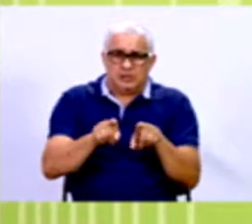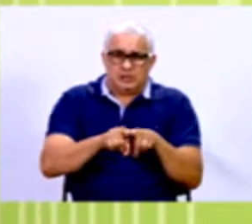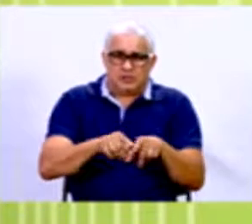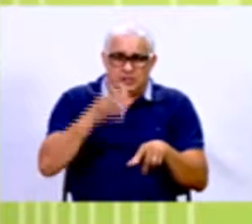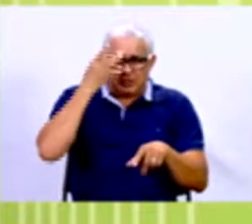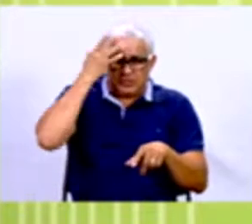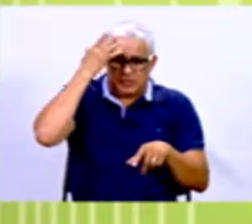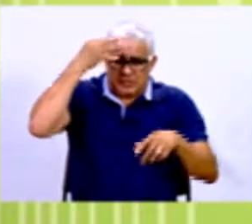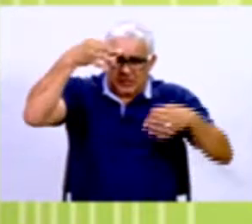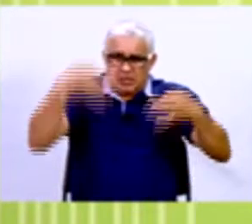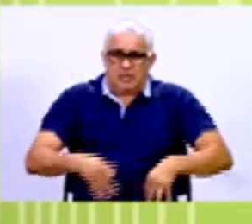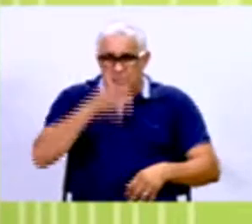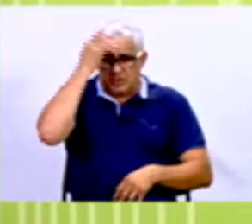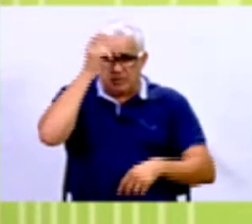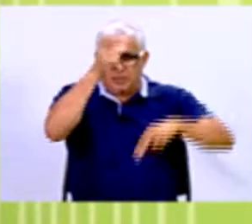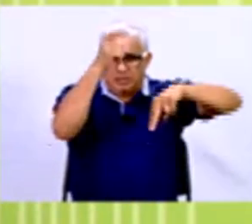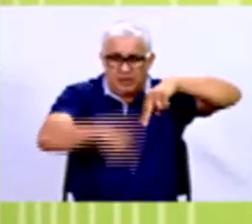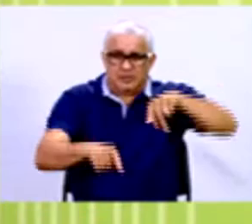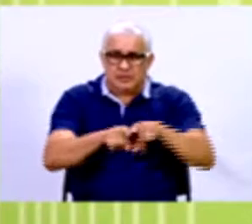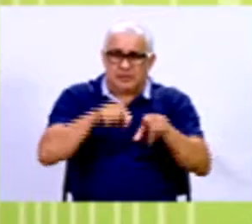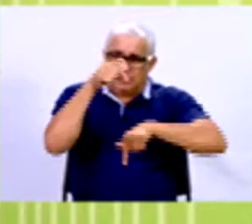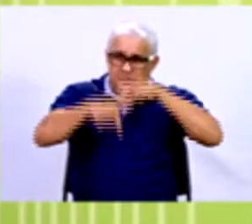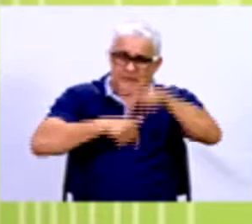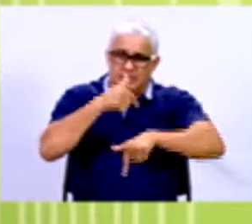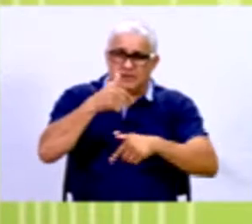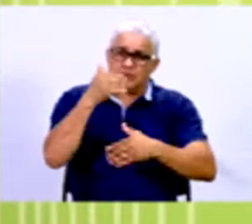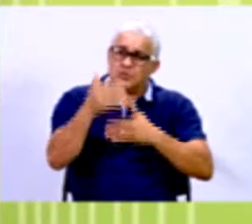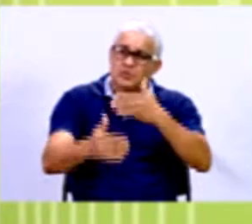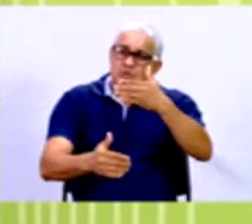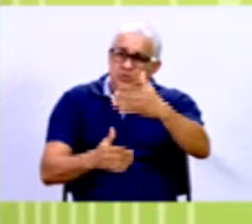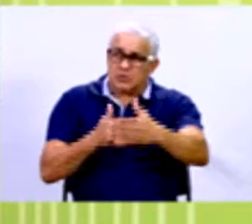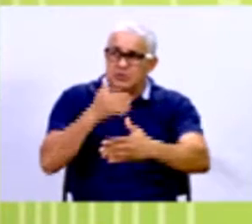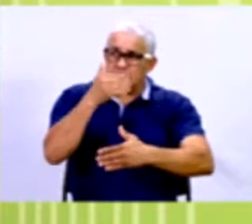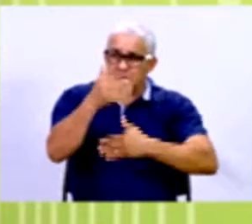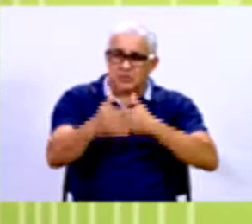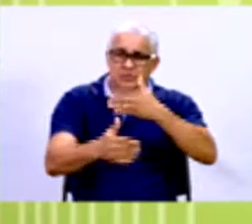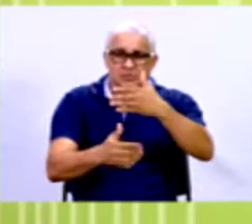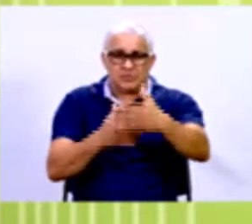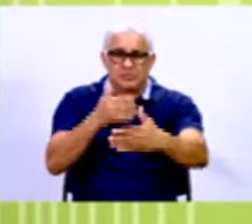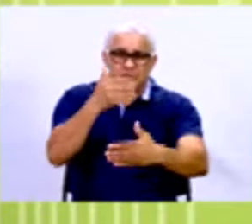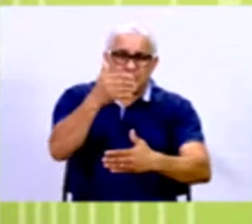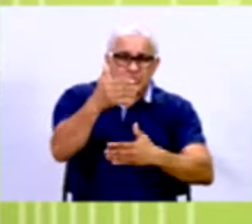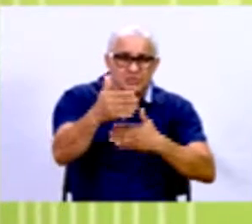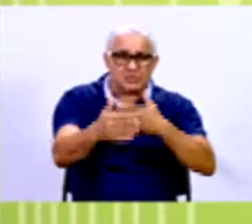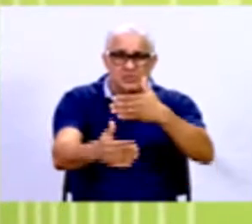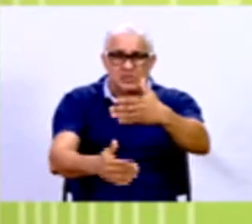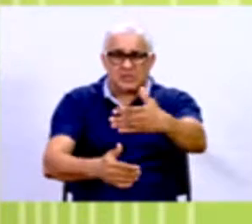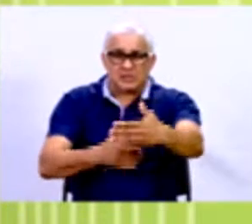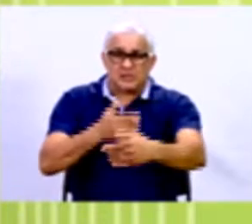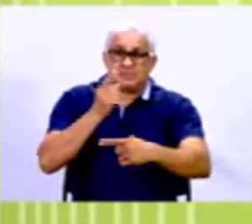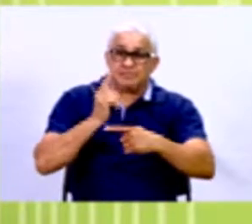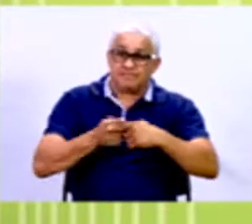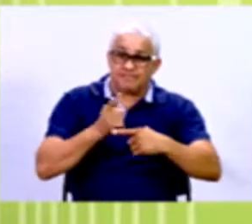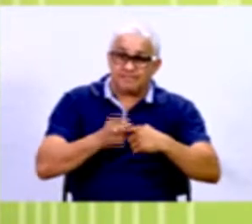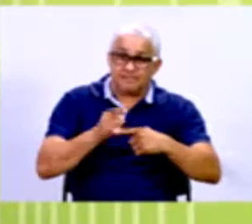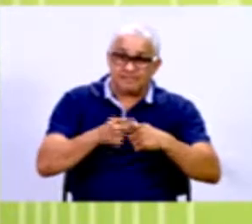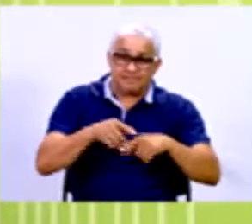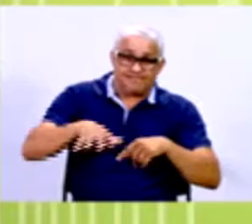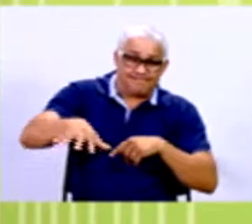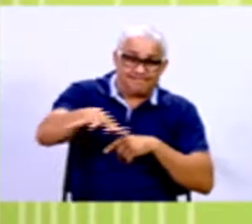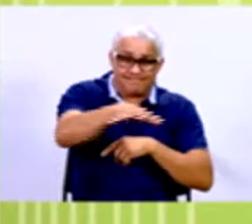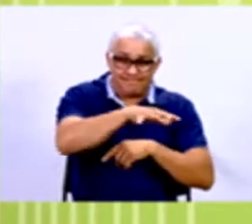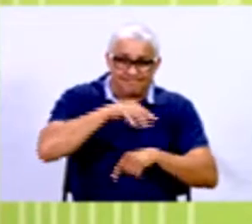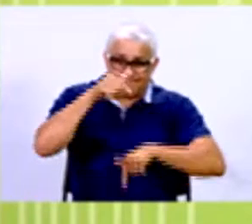pessoa humana. Mas esse trabalho, com o passar do tempo, ele foi se tornando algo desgastante. Por quê? Porque as más condições no ambiente